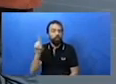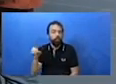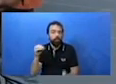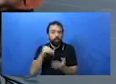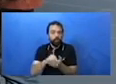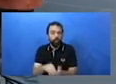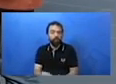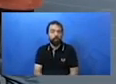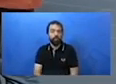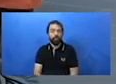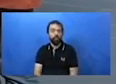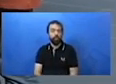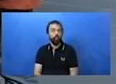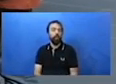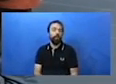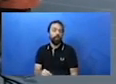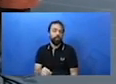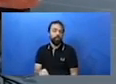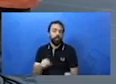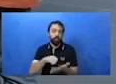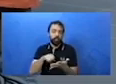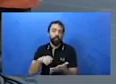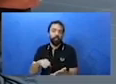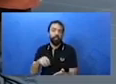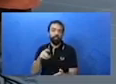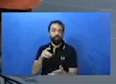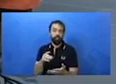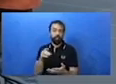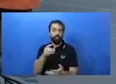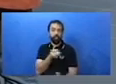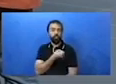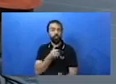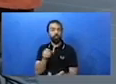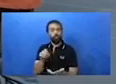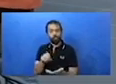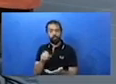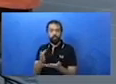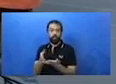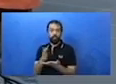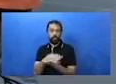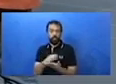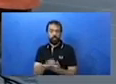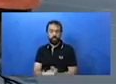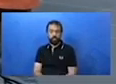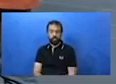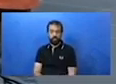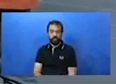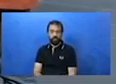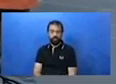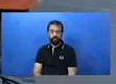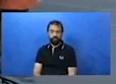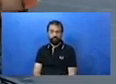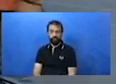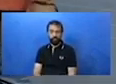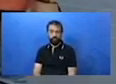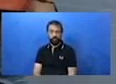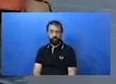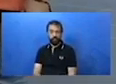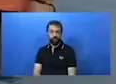É em casa? Que página que é esse em casa? Que exercício é esse? Vocês já sabem fazer e fazer bem bonito, que eu sei, tá